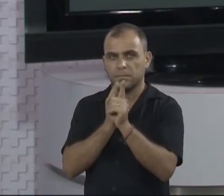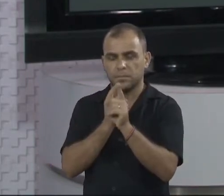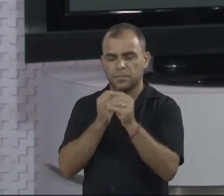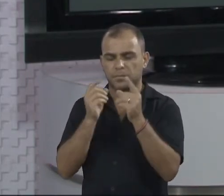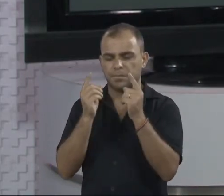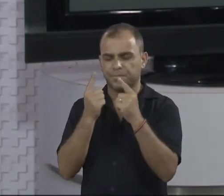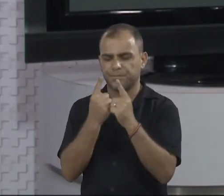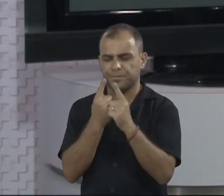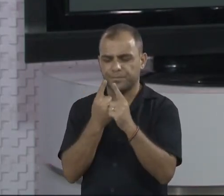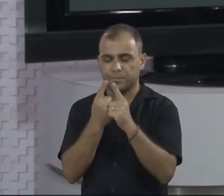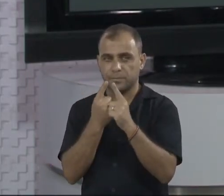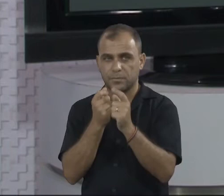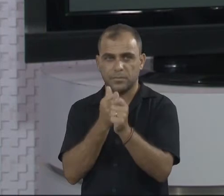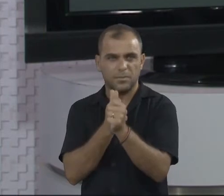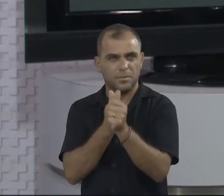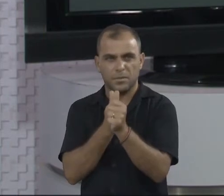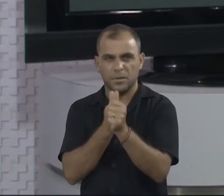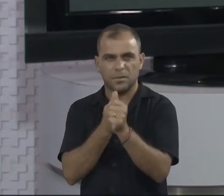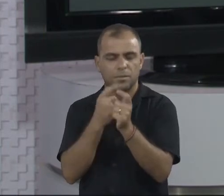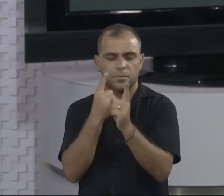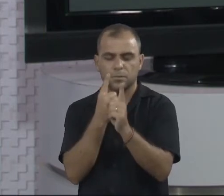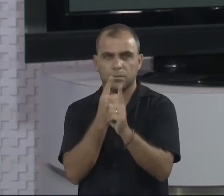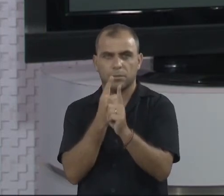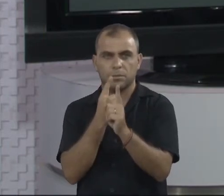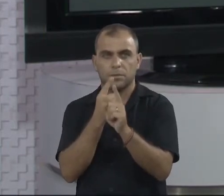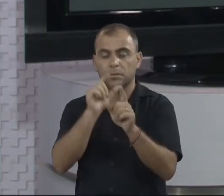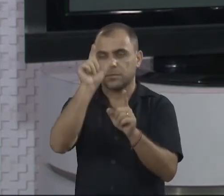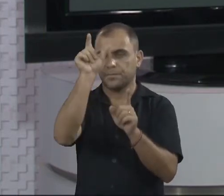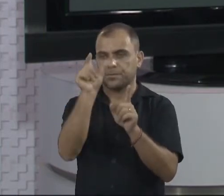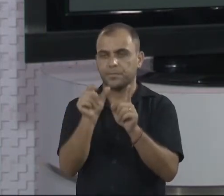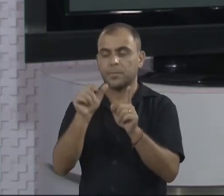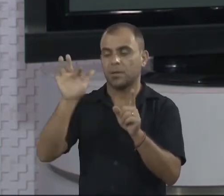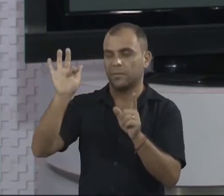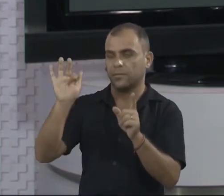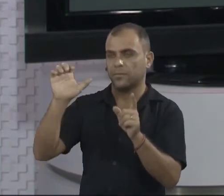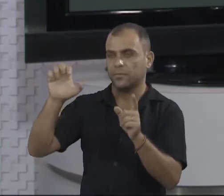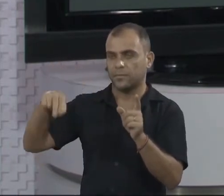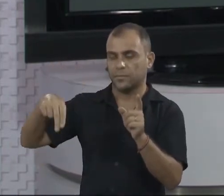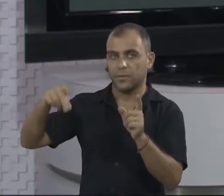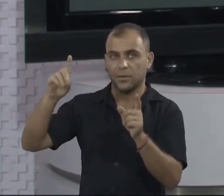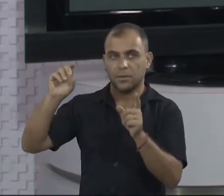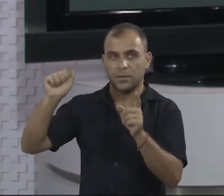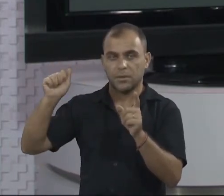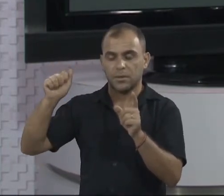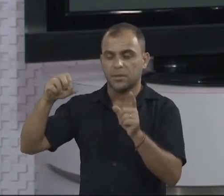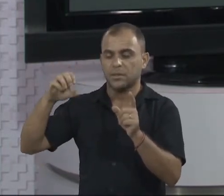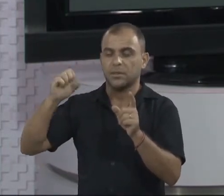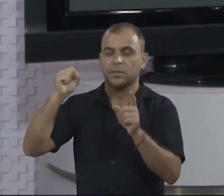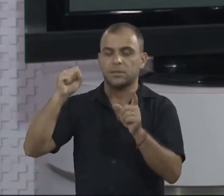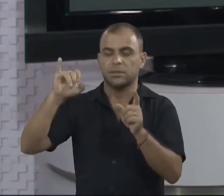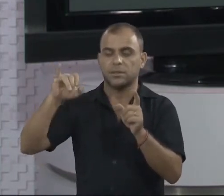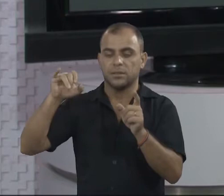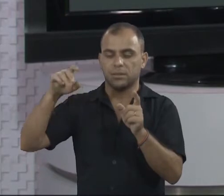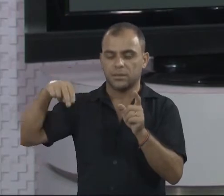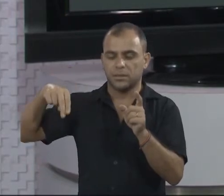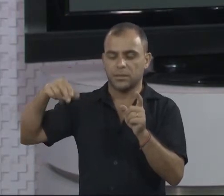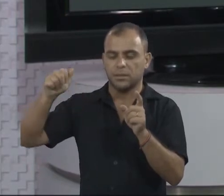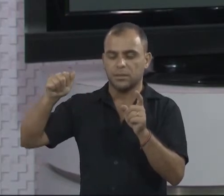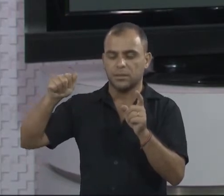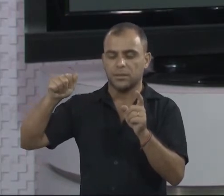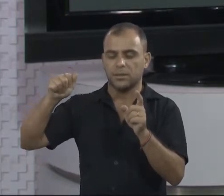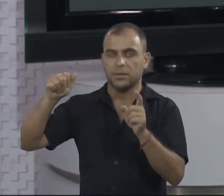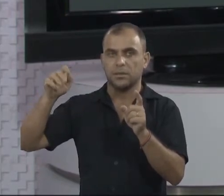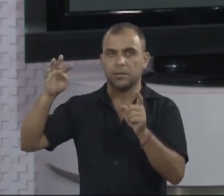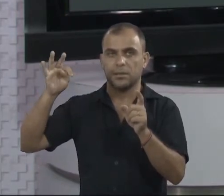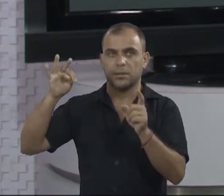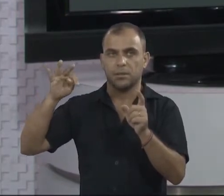próximos, mas não encostam. E aqui a gente chama de fenda sináptica, que é onde ocorre a sinapse.